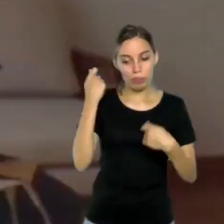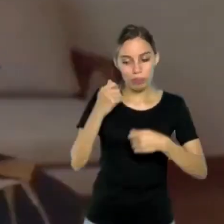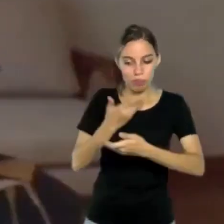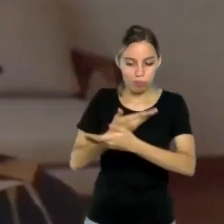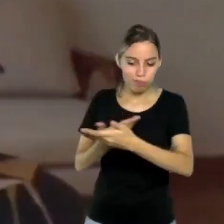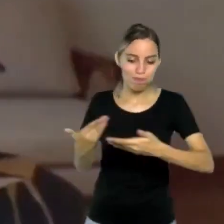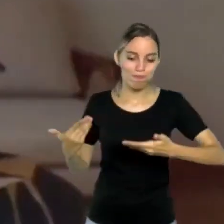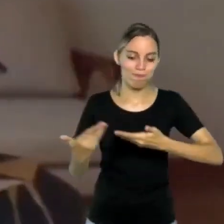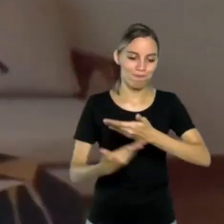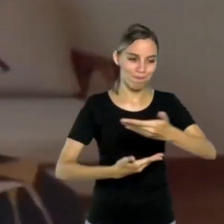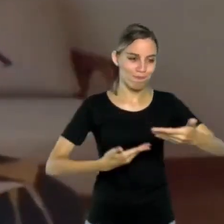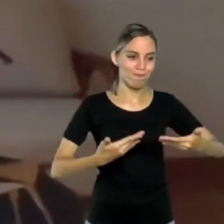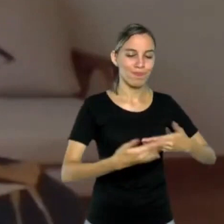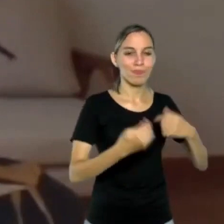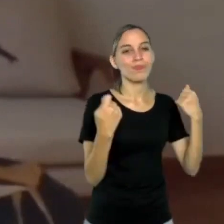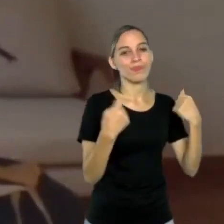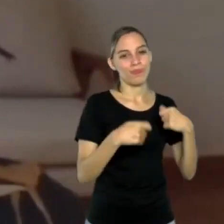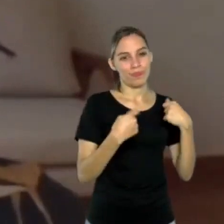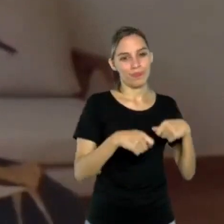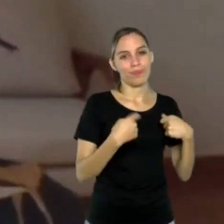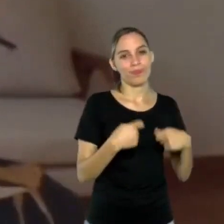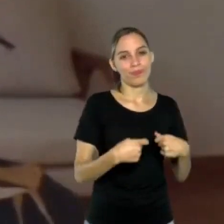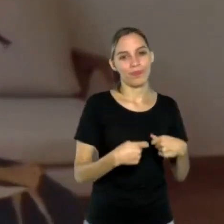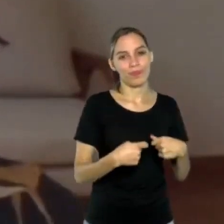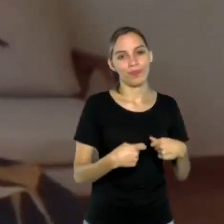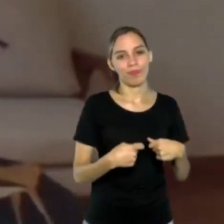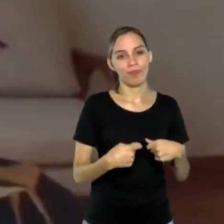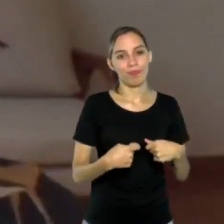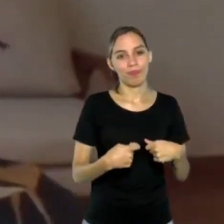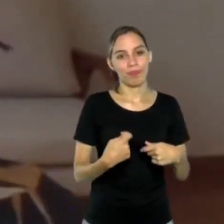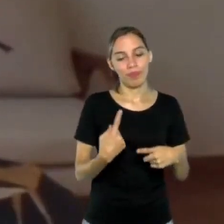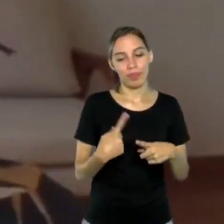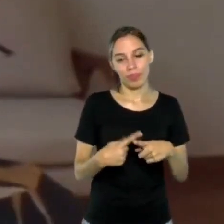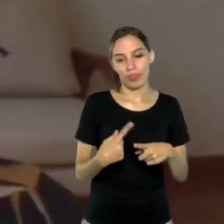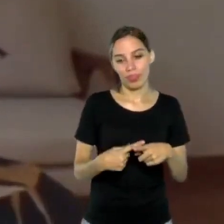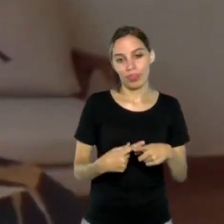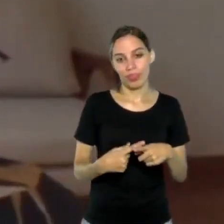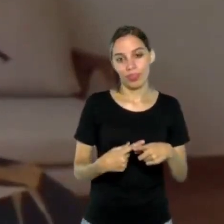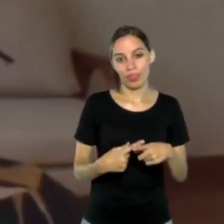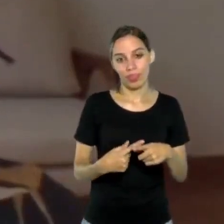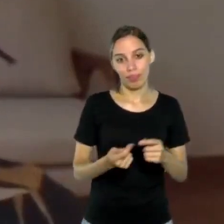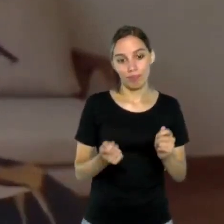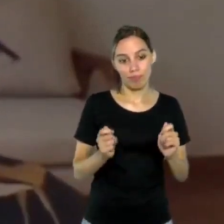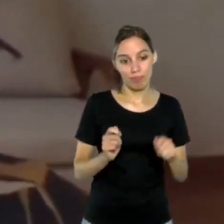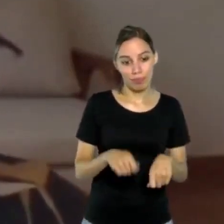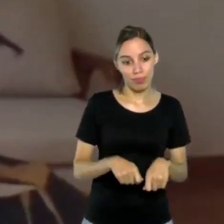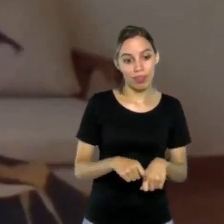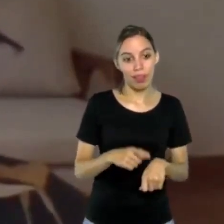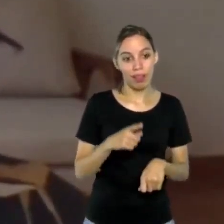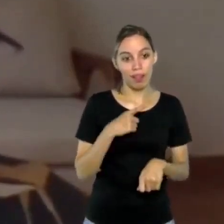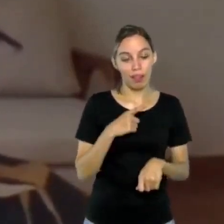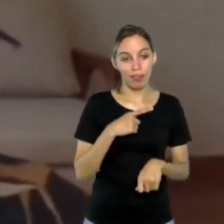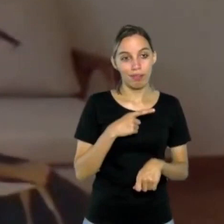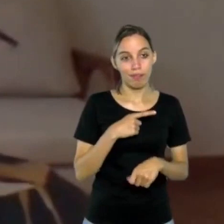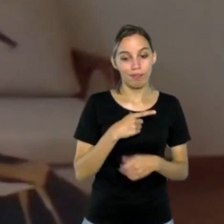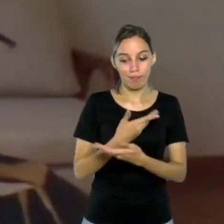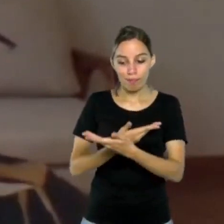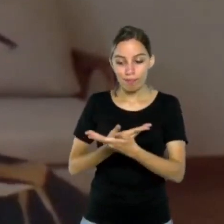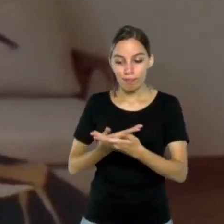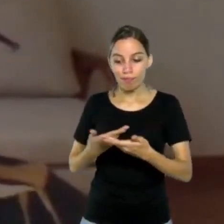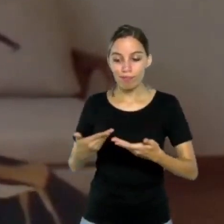de também ser uma pessoa que proporcionava esse lugar para outras pessoas, né?